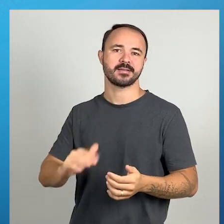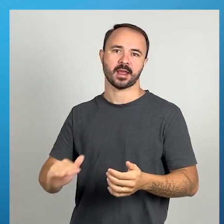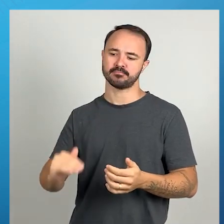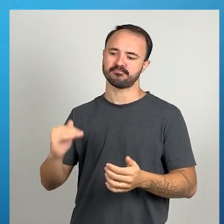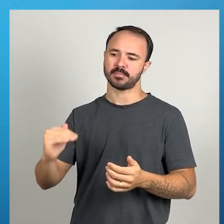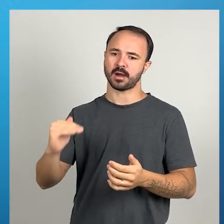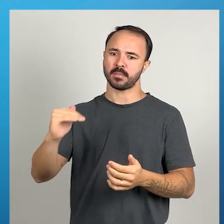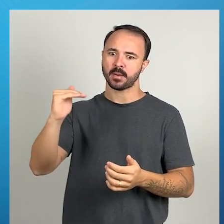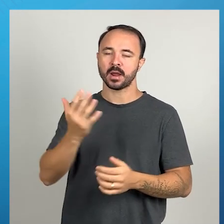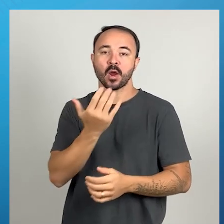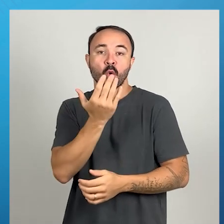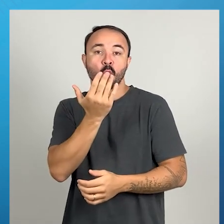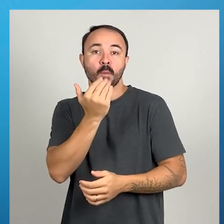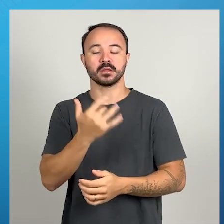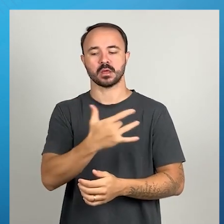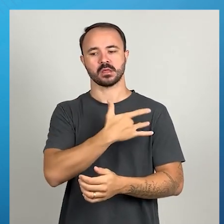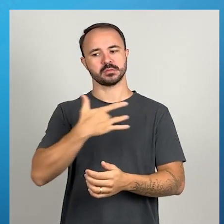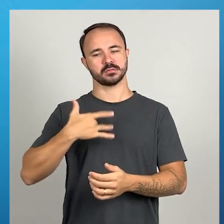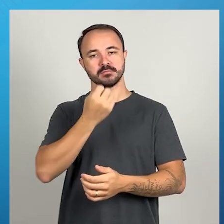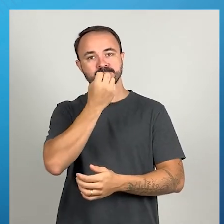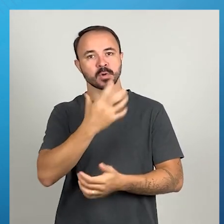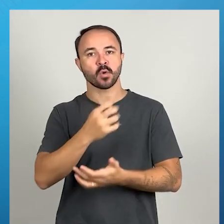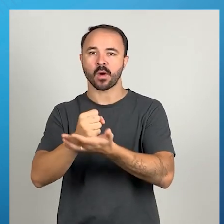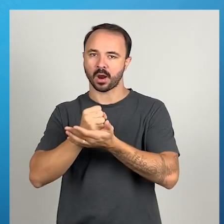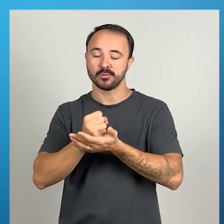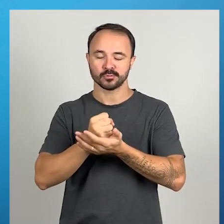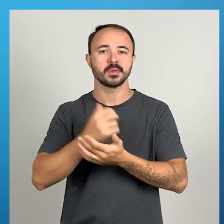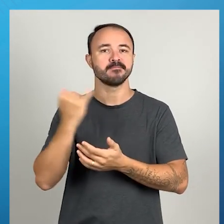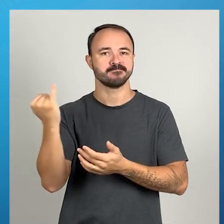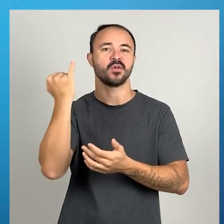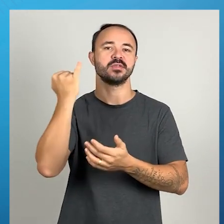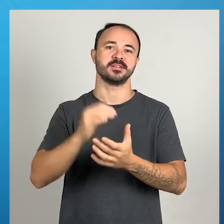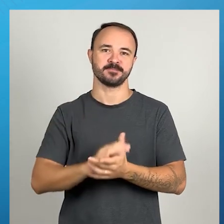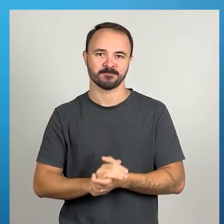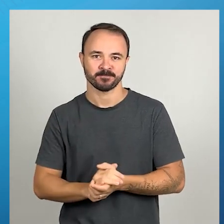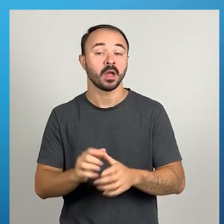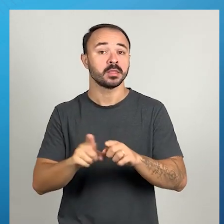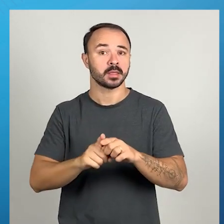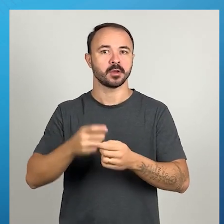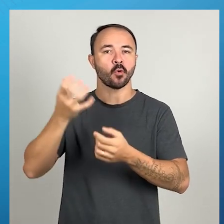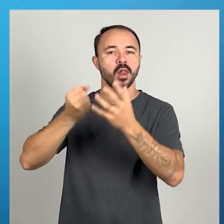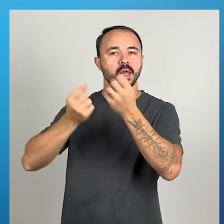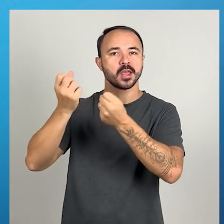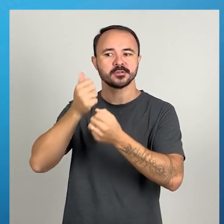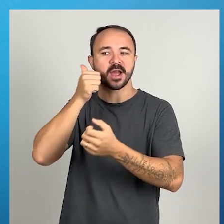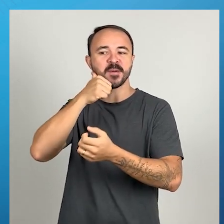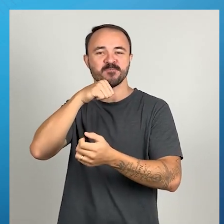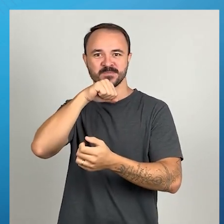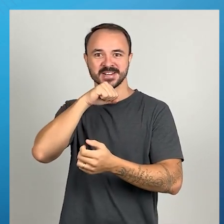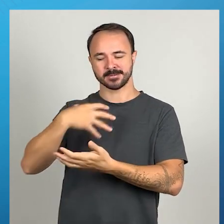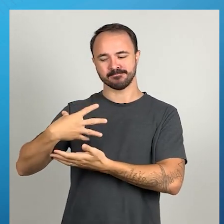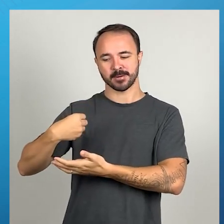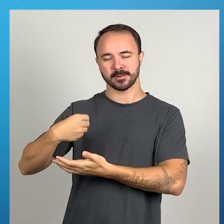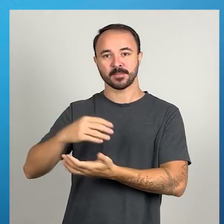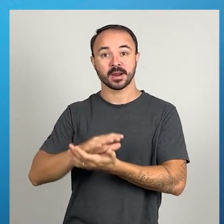hábitos alimentares saudáveis. O leite materno tem todos os nutrientes que o bebê precisa até o 6º mês